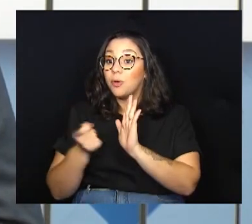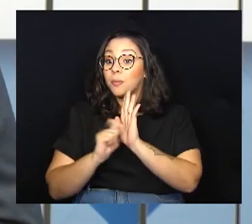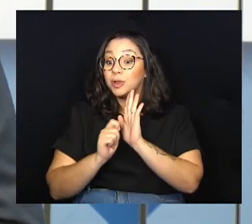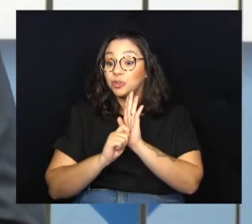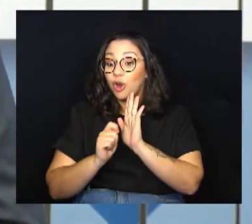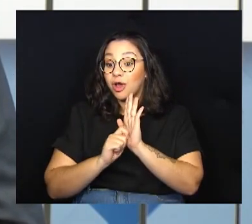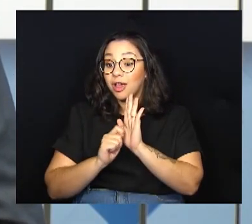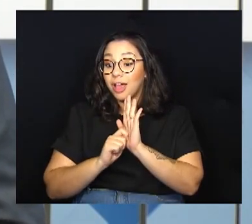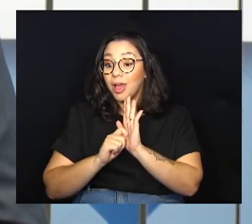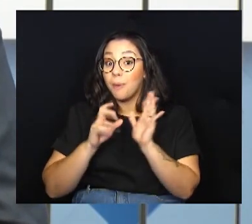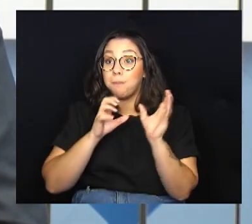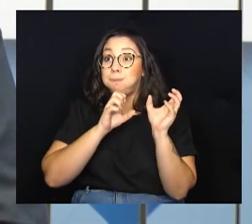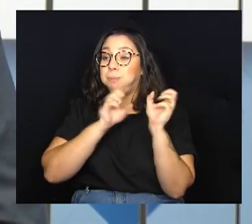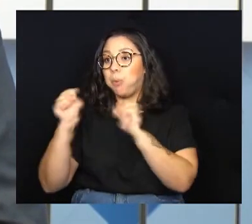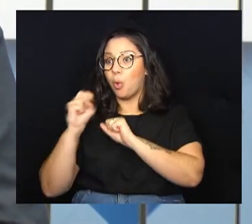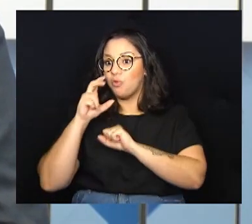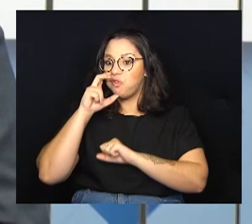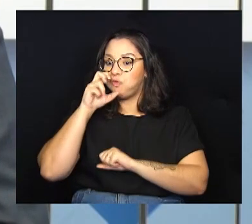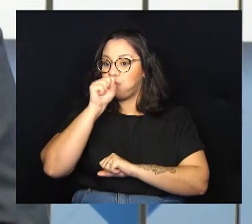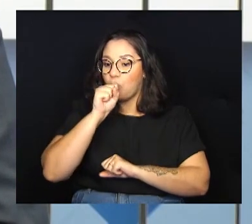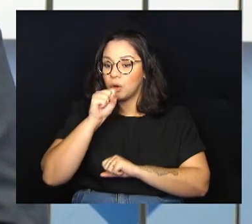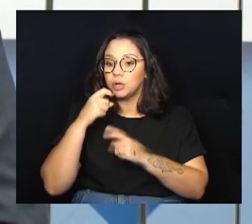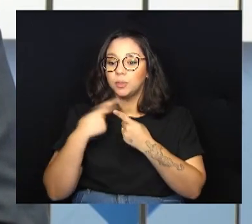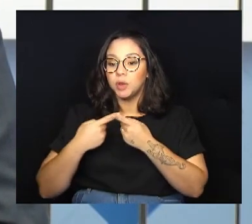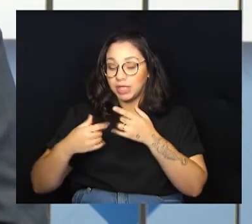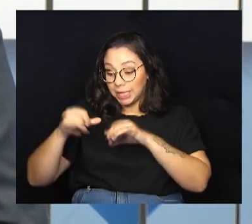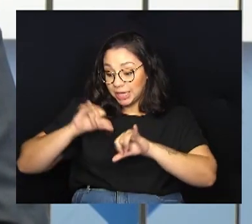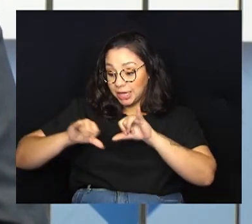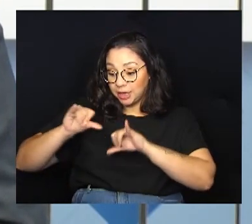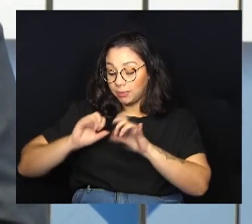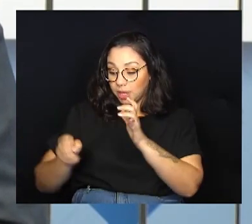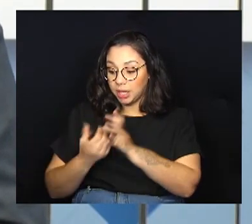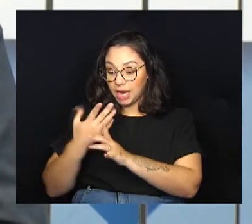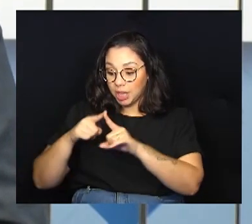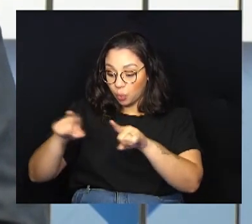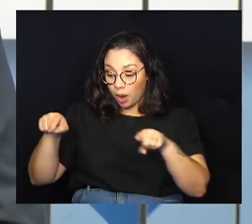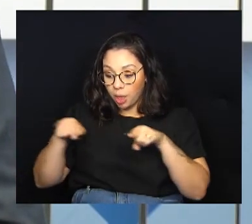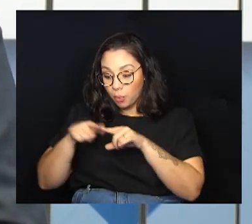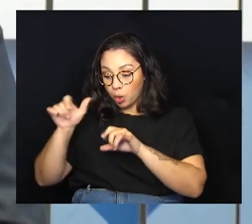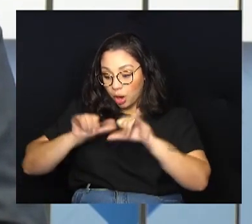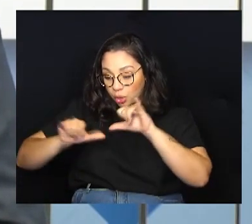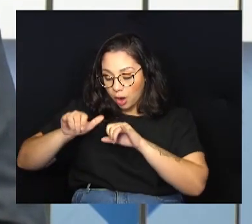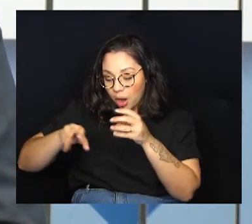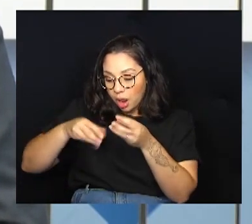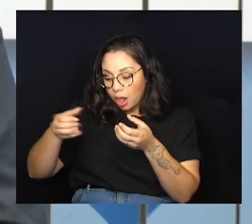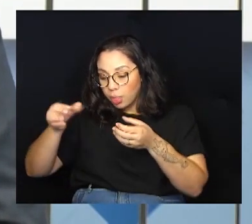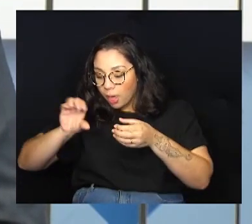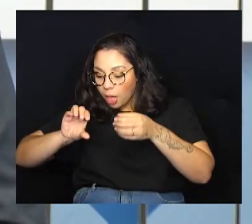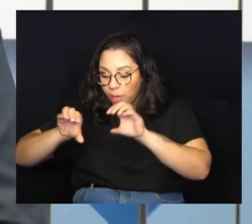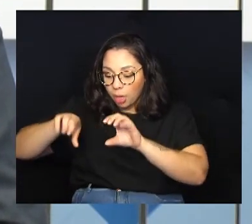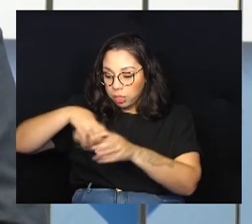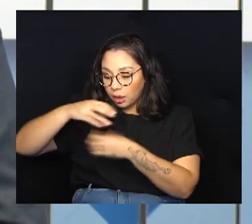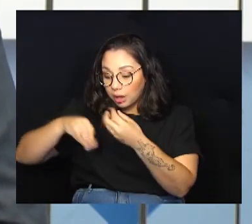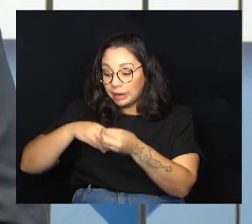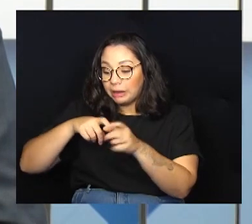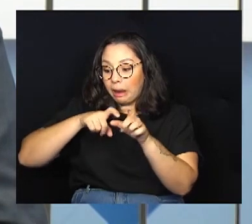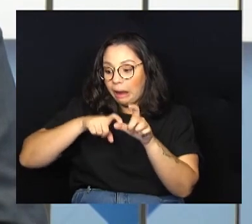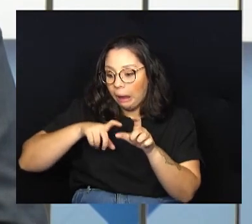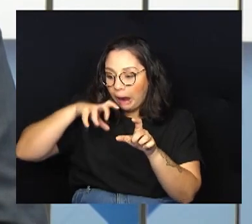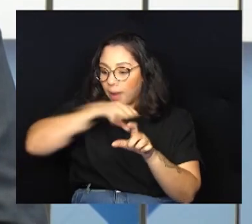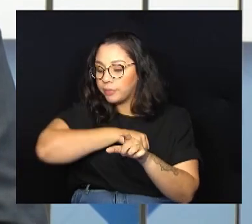vínculo familiar, as questões de saúde, clínica e mental, as questões do trabalho, as questões de